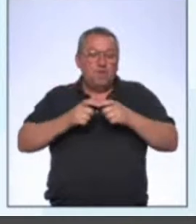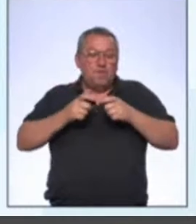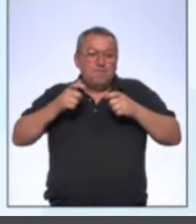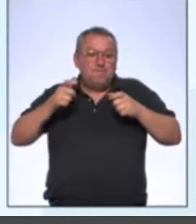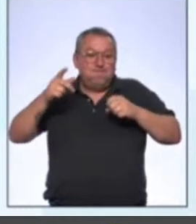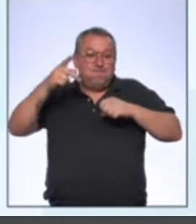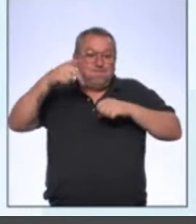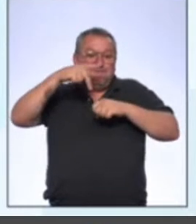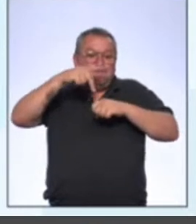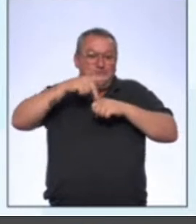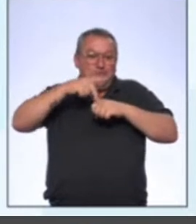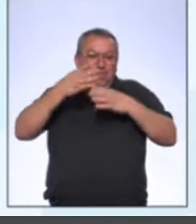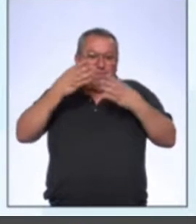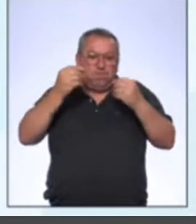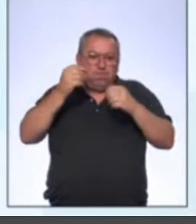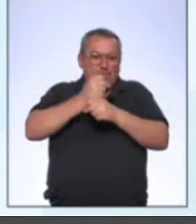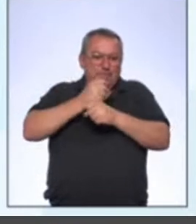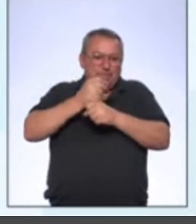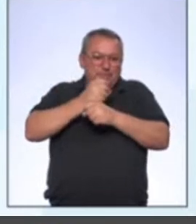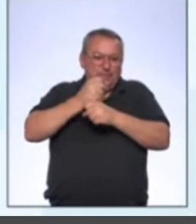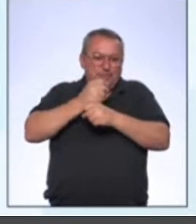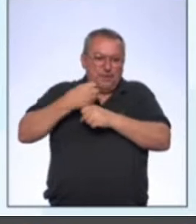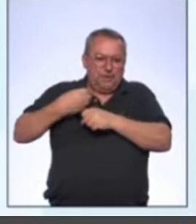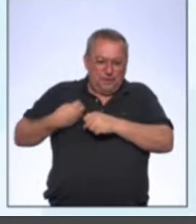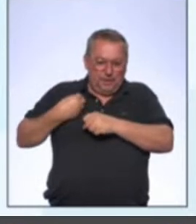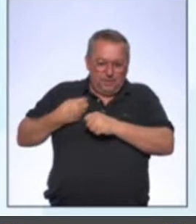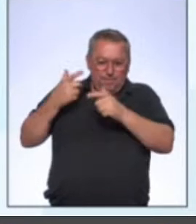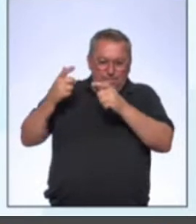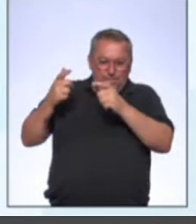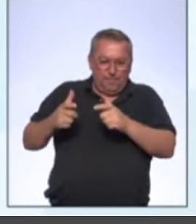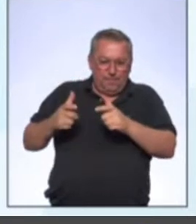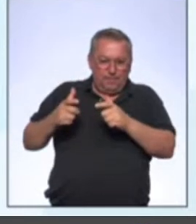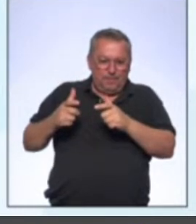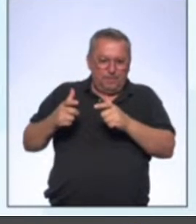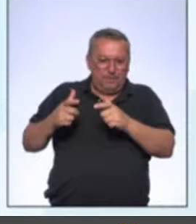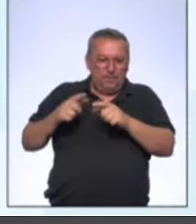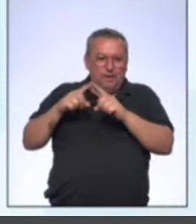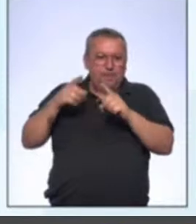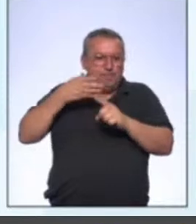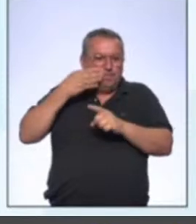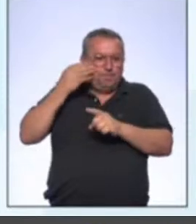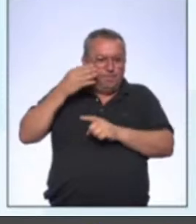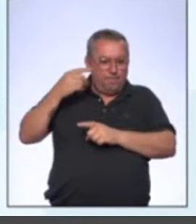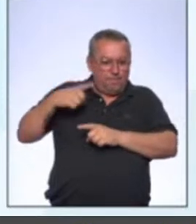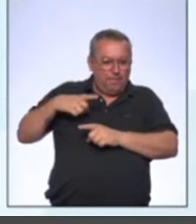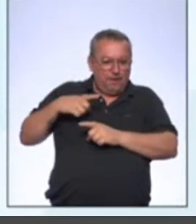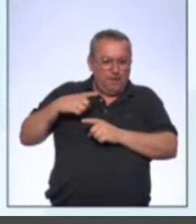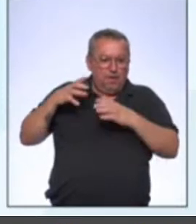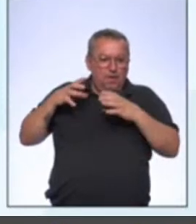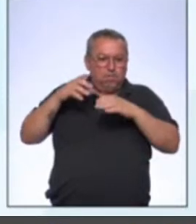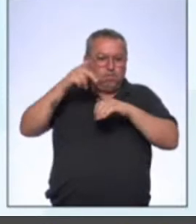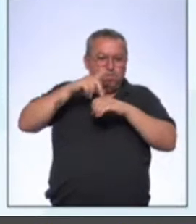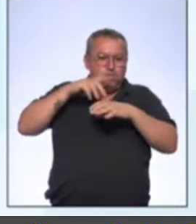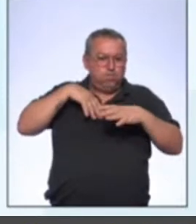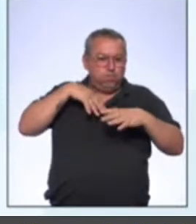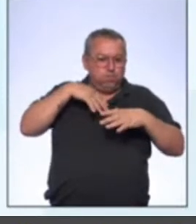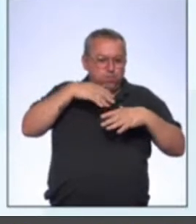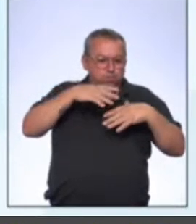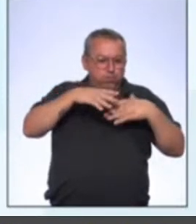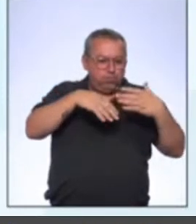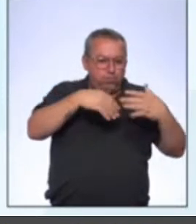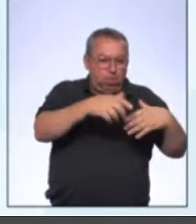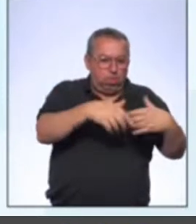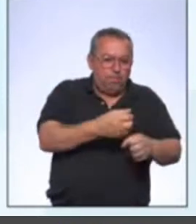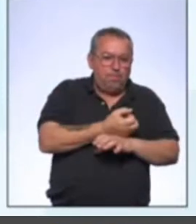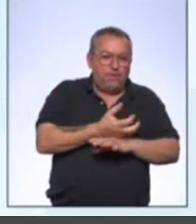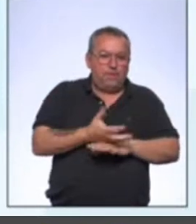enorme pedra, que há muitíssimos anos reduzia nas proximidades do lugar onde o gato estava, rolasse correndo para o